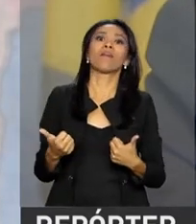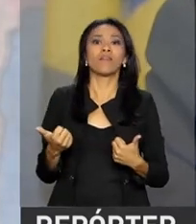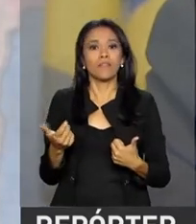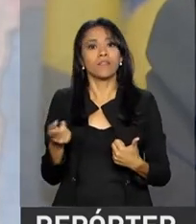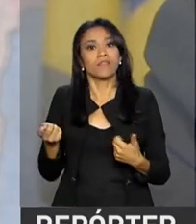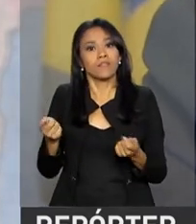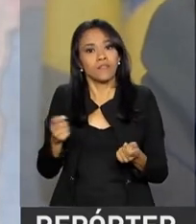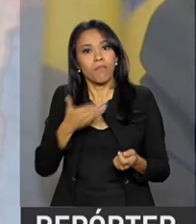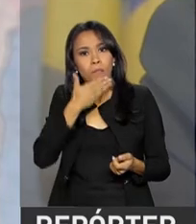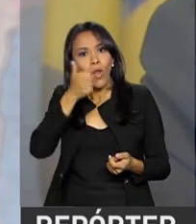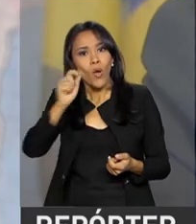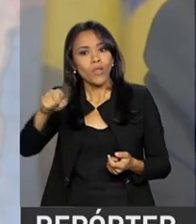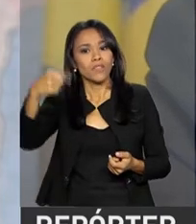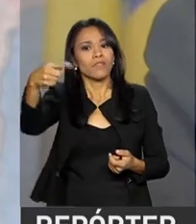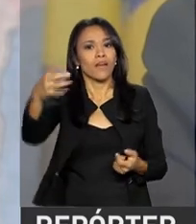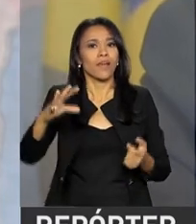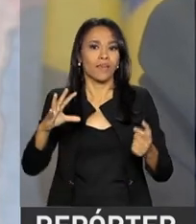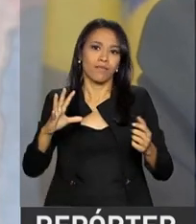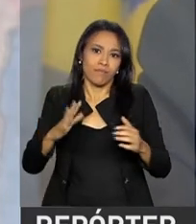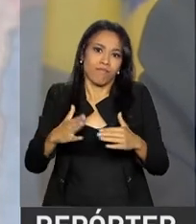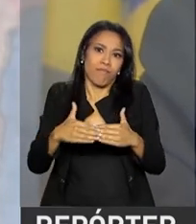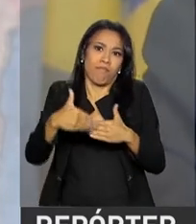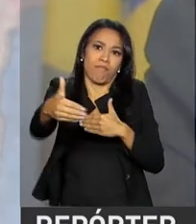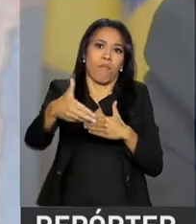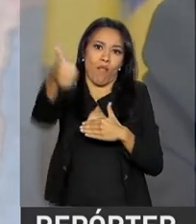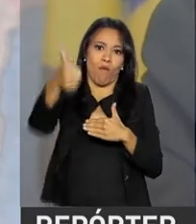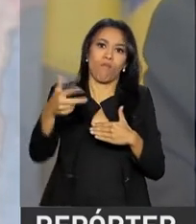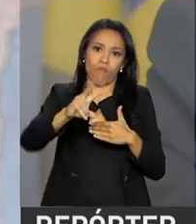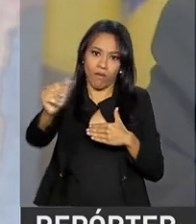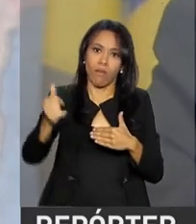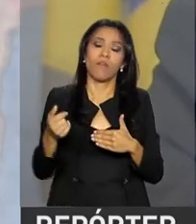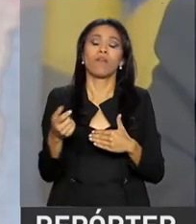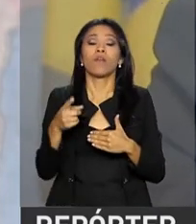acreditar que tempos melhores já estão chegando e